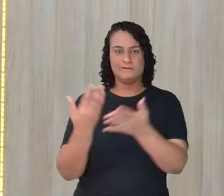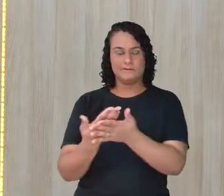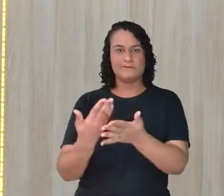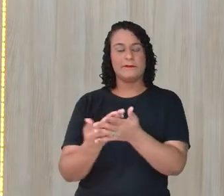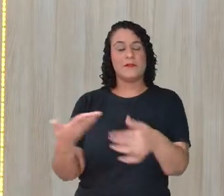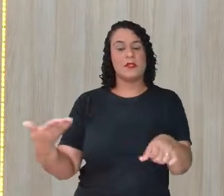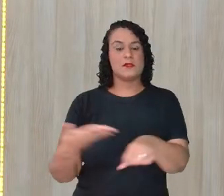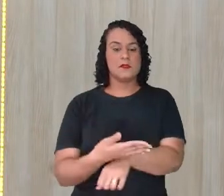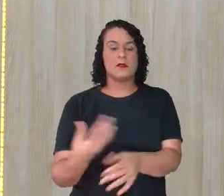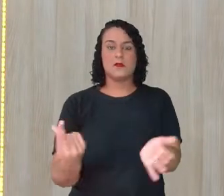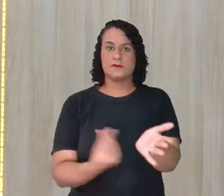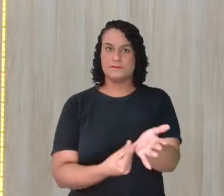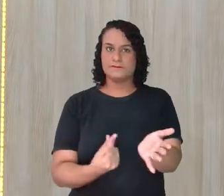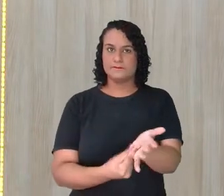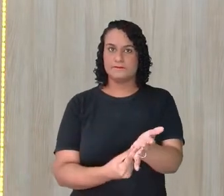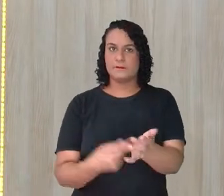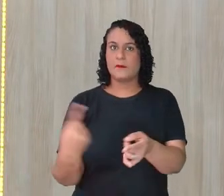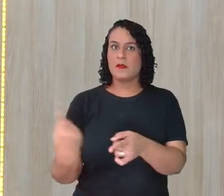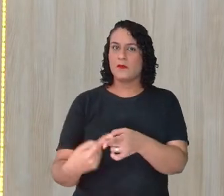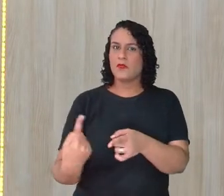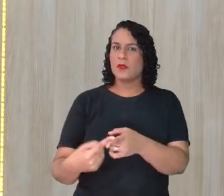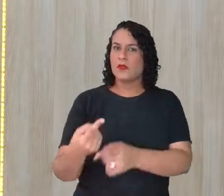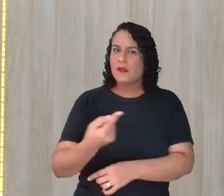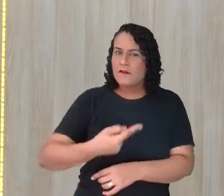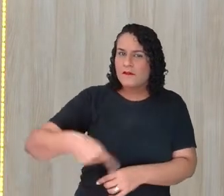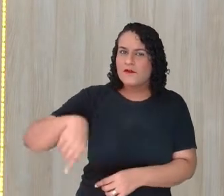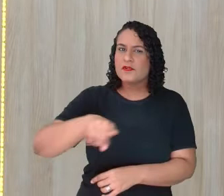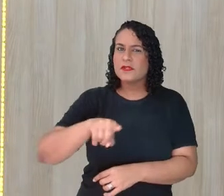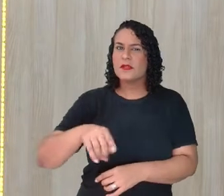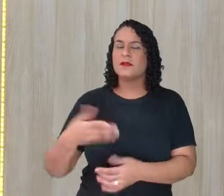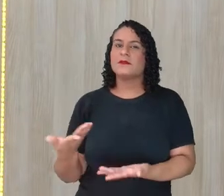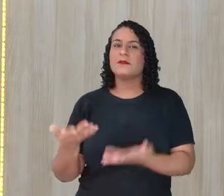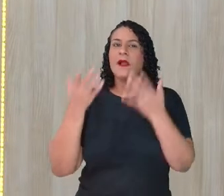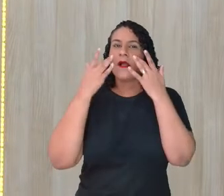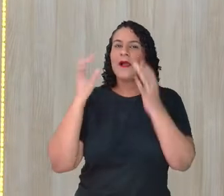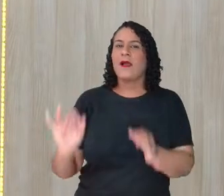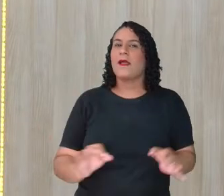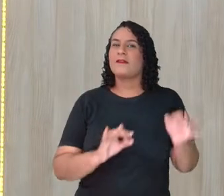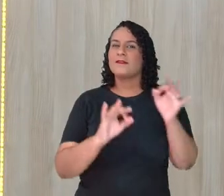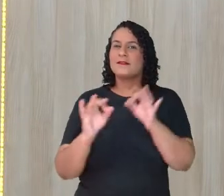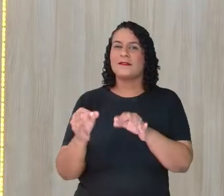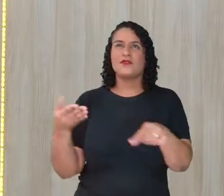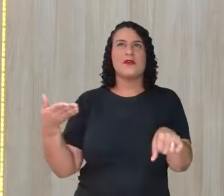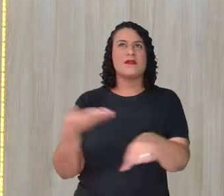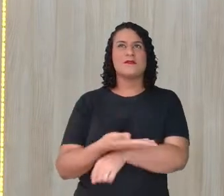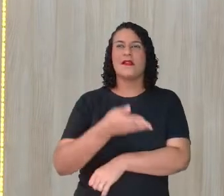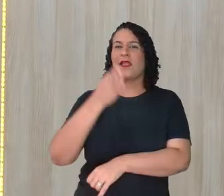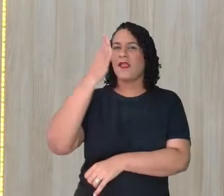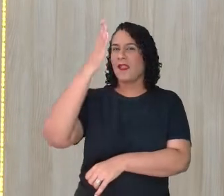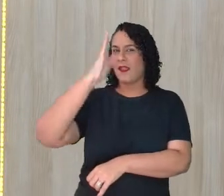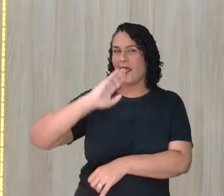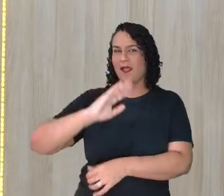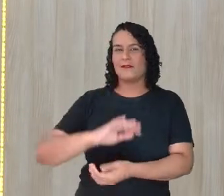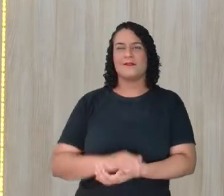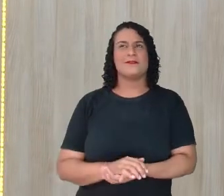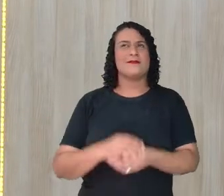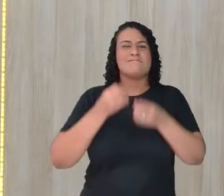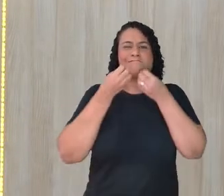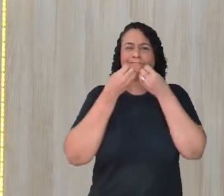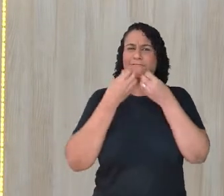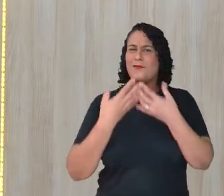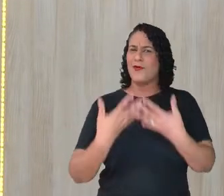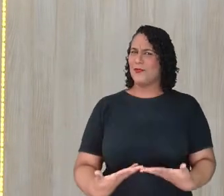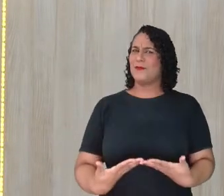aplicativo, porque você assiste com a sua internet financiada. Olha, melzinho na